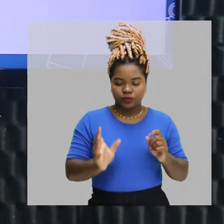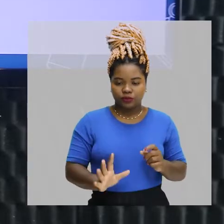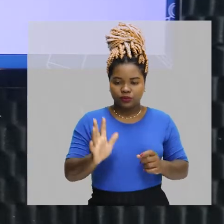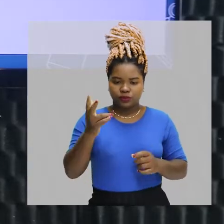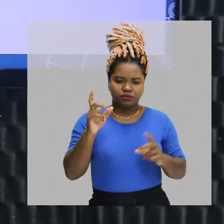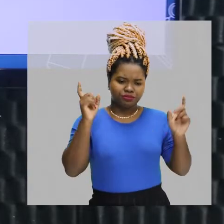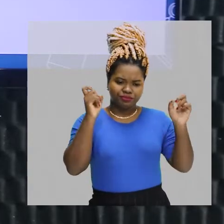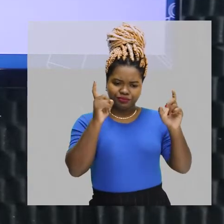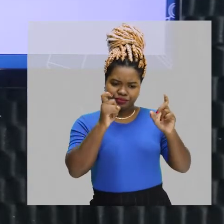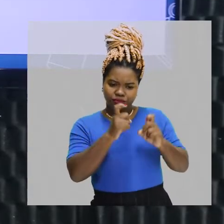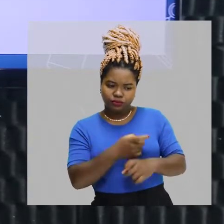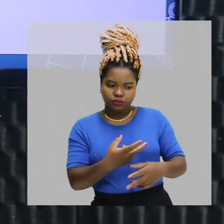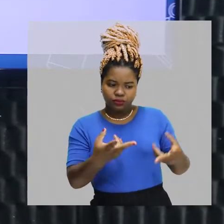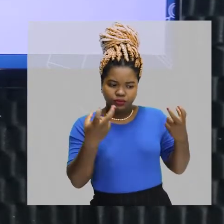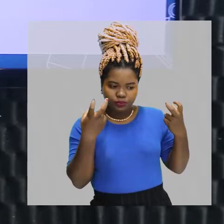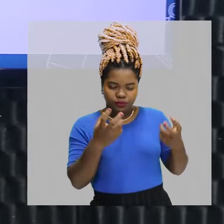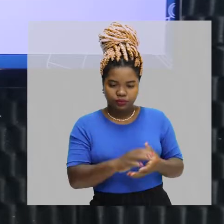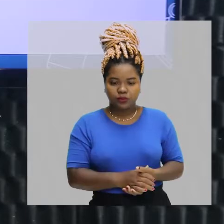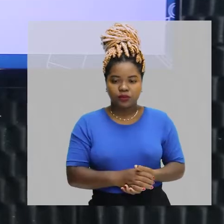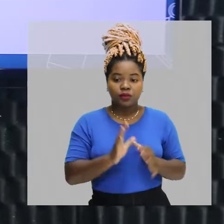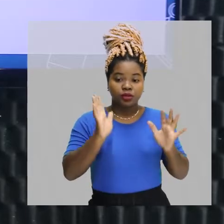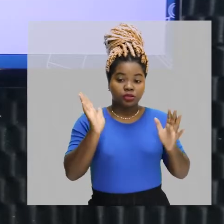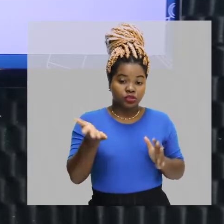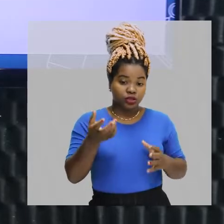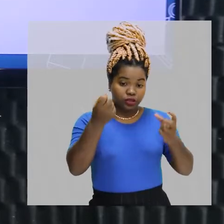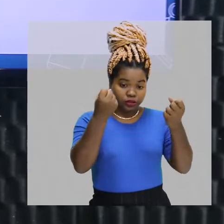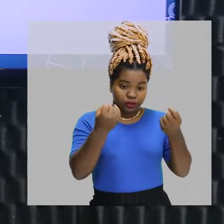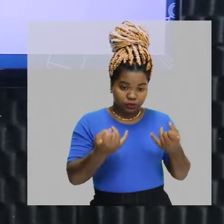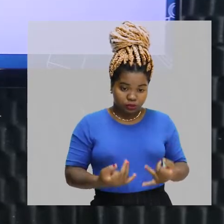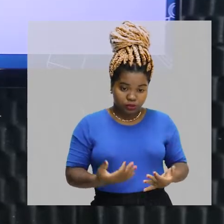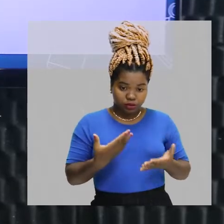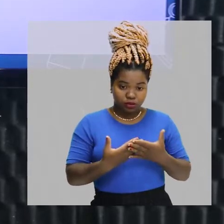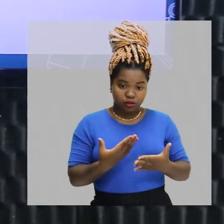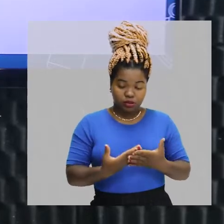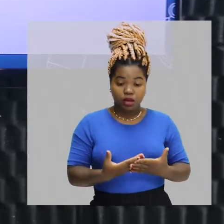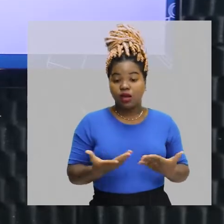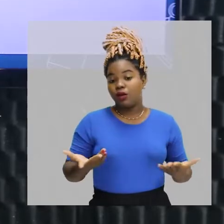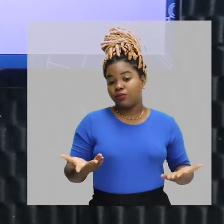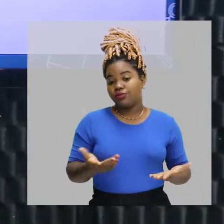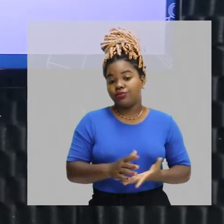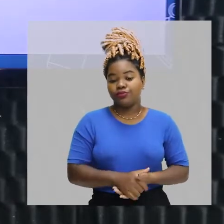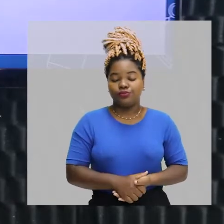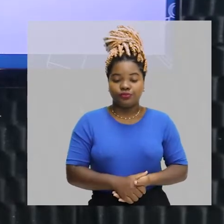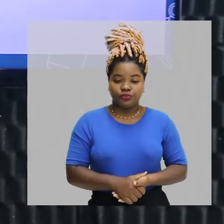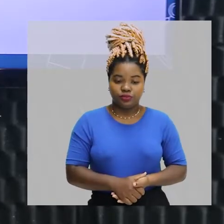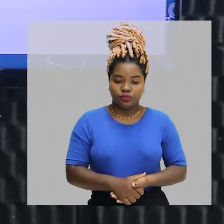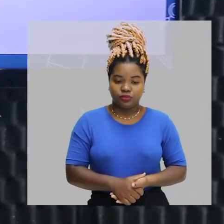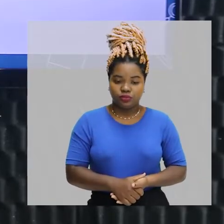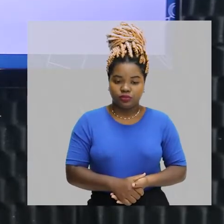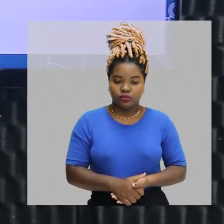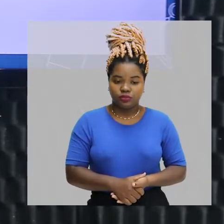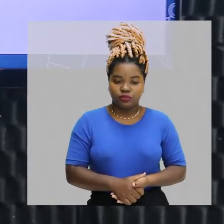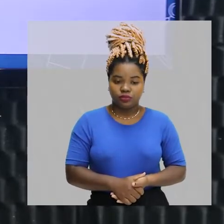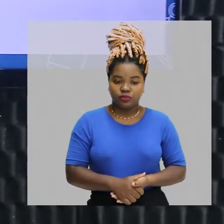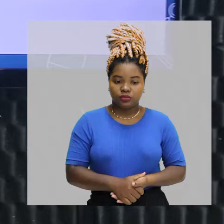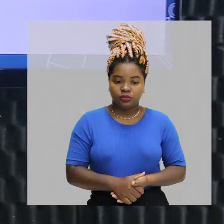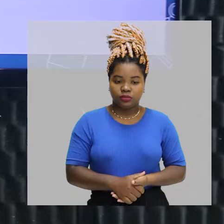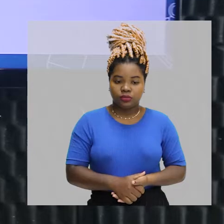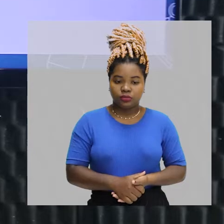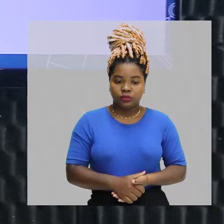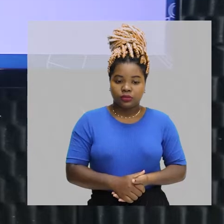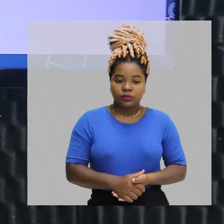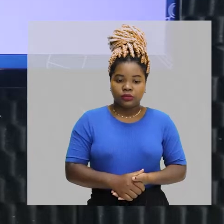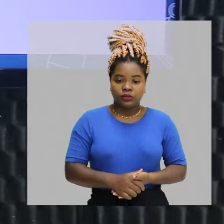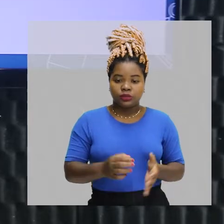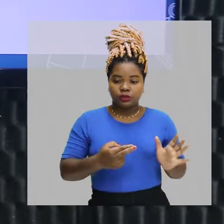sendo difíceis de detectar. Falamos na aula sobre neutrinos, né? Tivemos uma aula sobre neutrinos e falamos sobre isso, tá certo? Então a carga elétrica